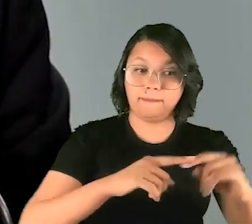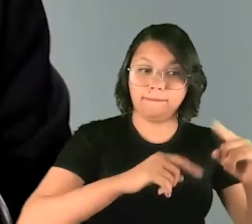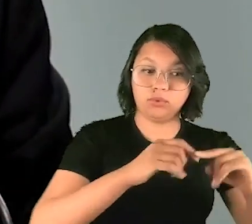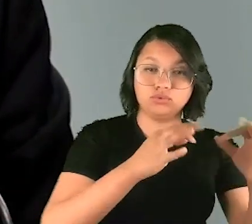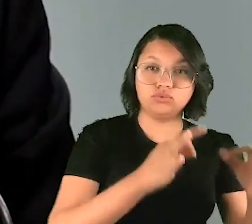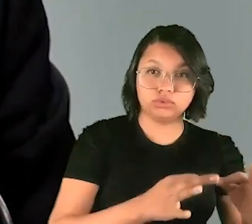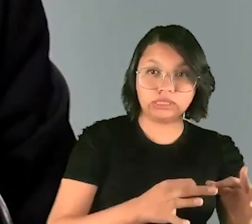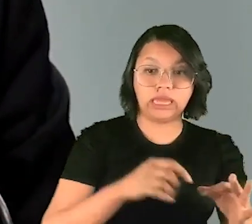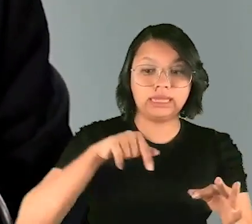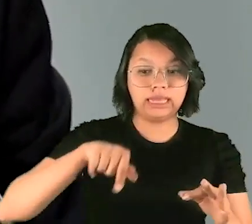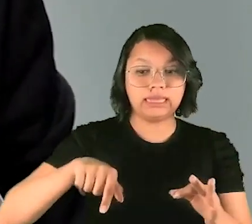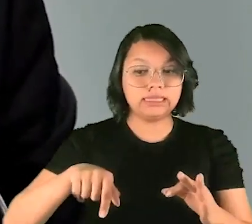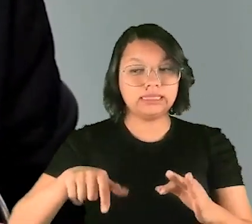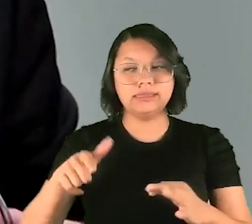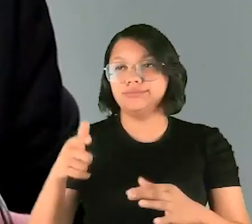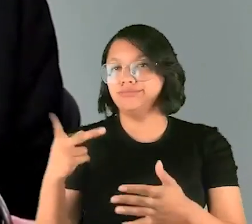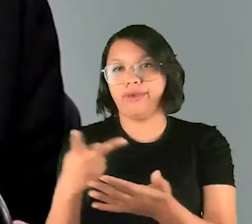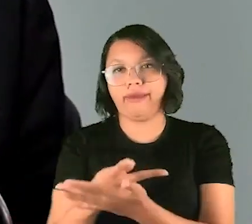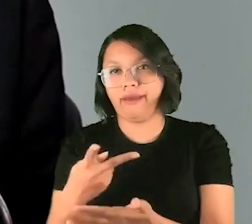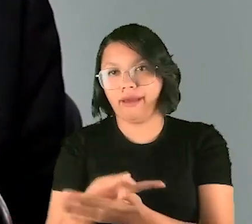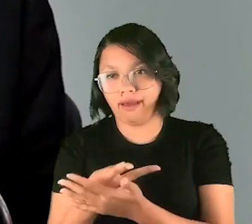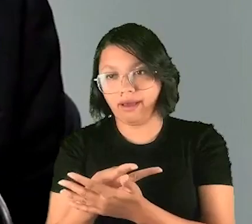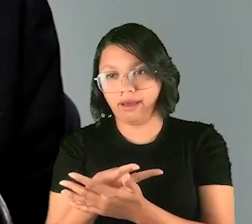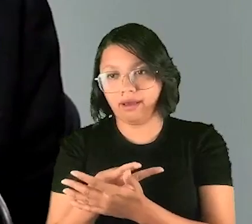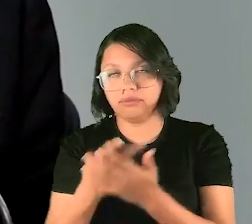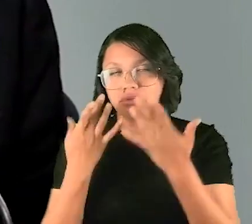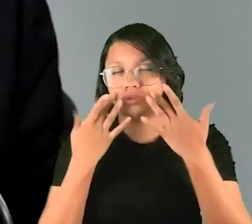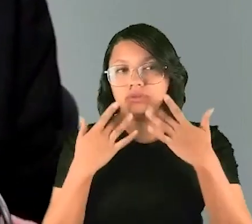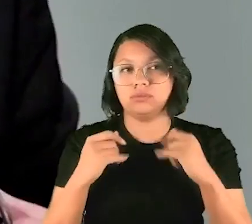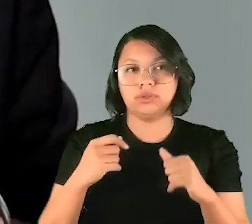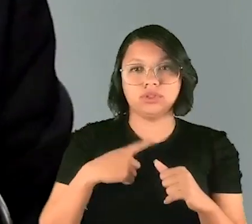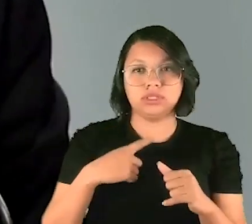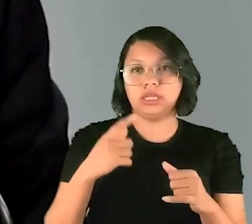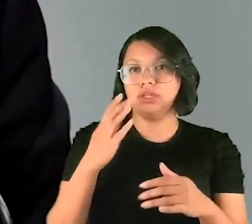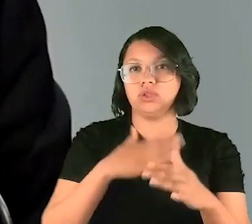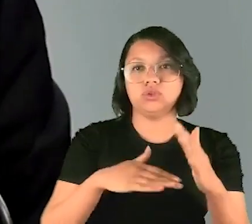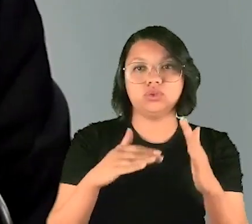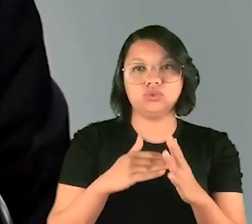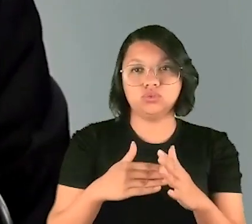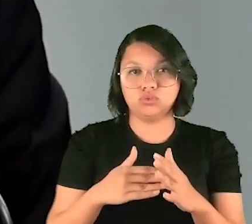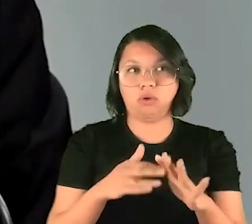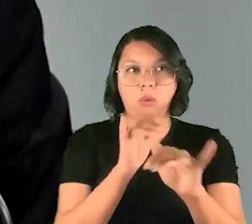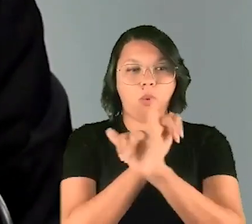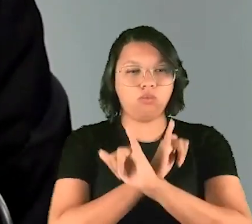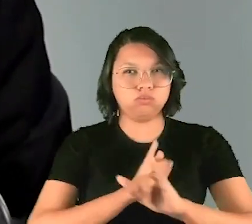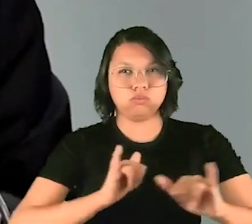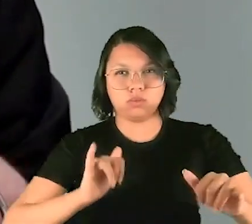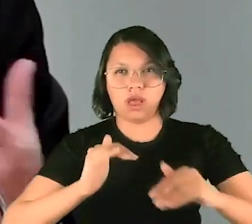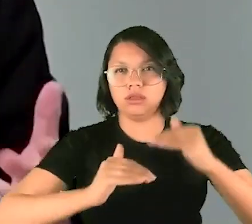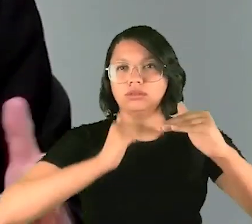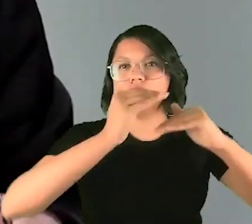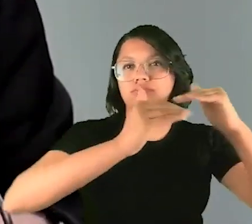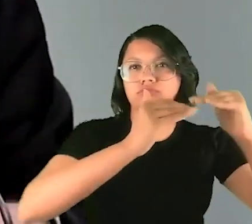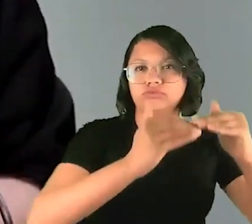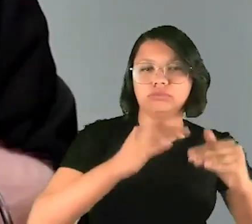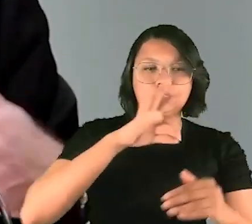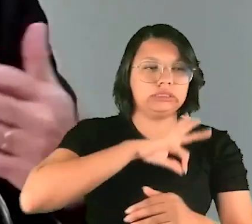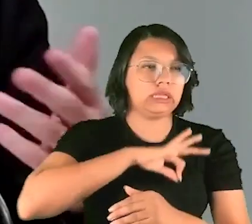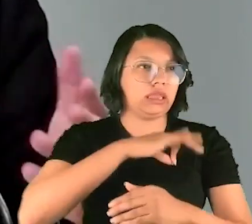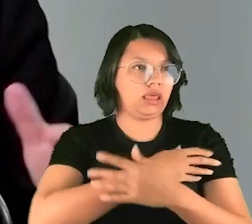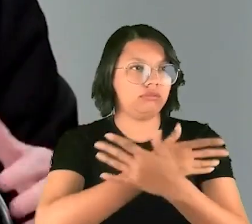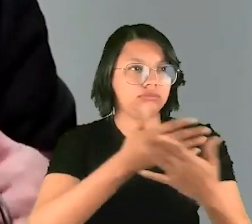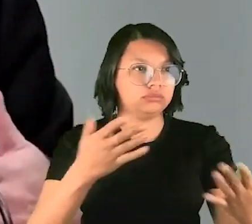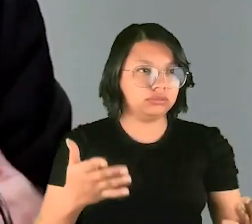do desenvolvimento do produto que deu certo, o custo do produto que não deu certo, aí você naturalmente tem toda a questão do que vai se gastar em